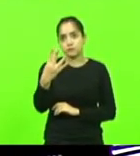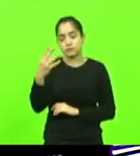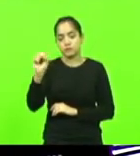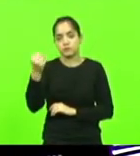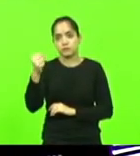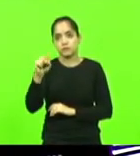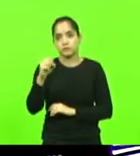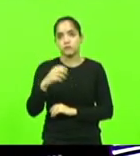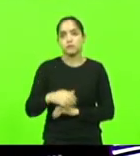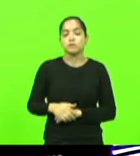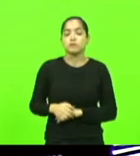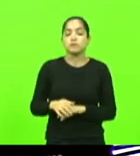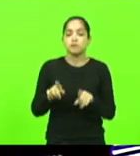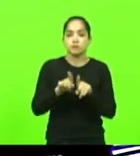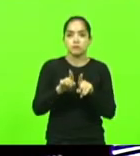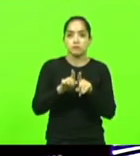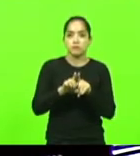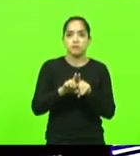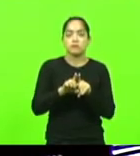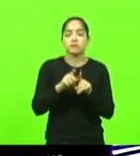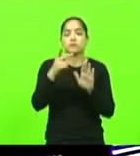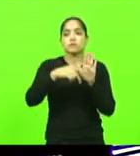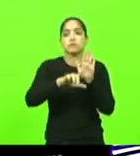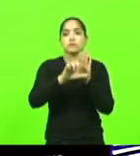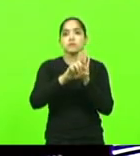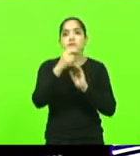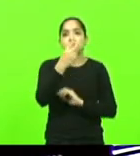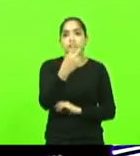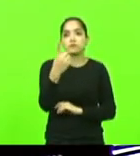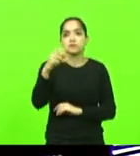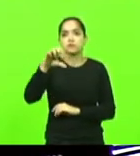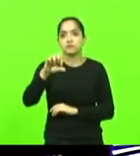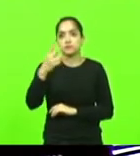244/2021 e ao projeto de lei 219/2021.